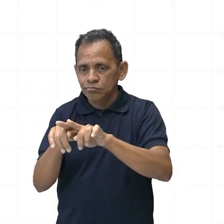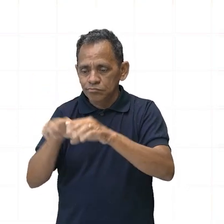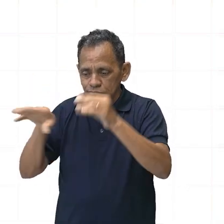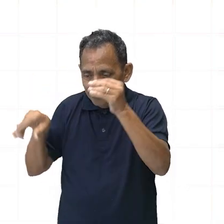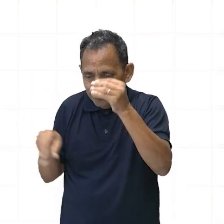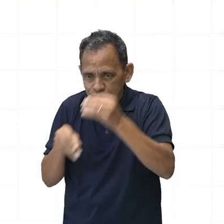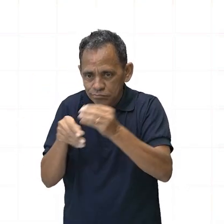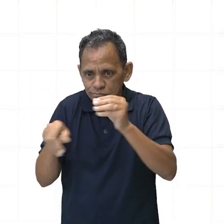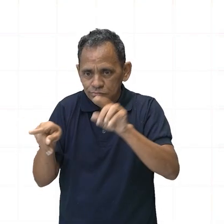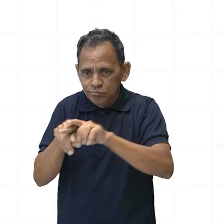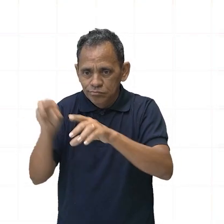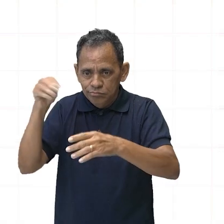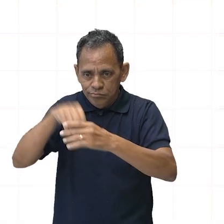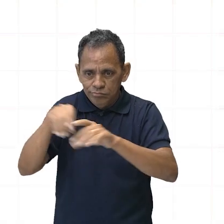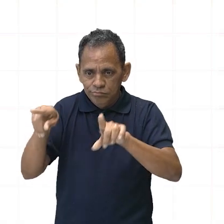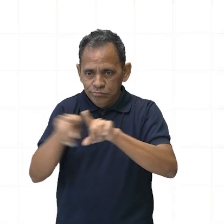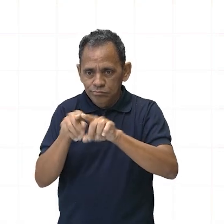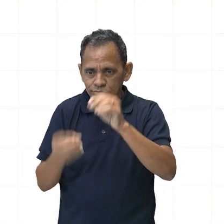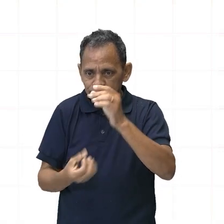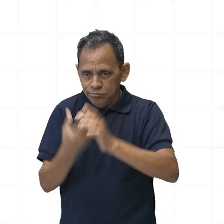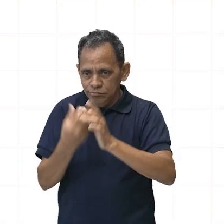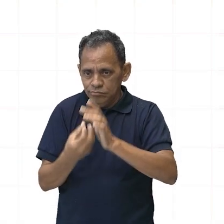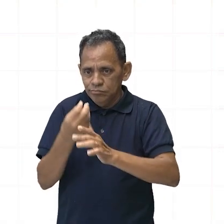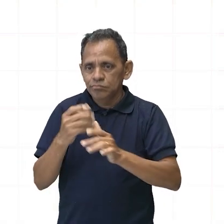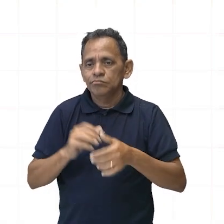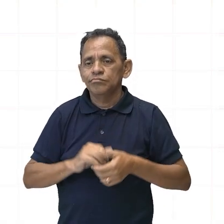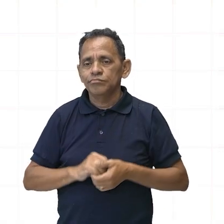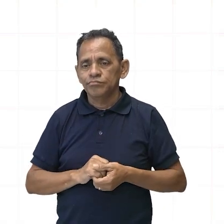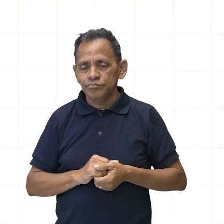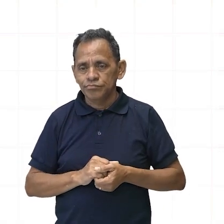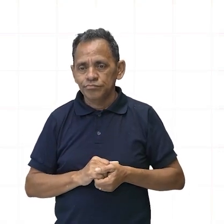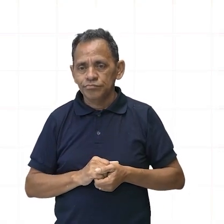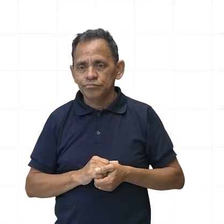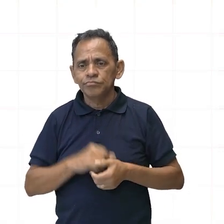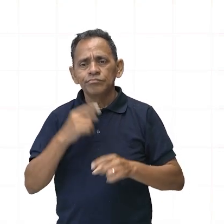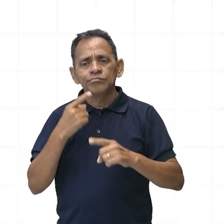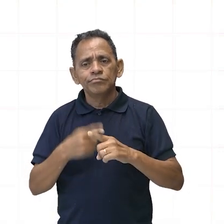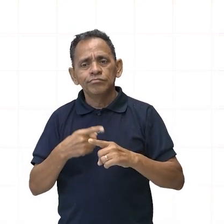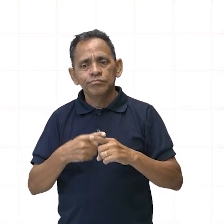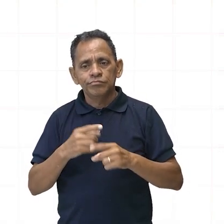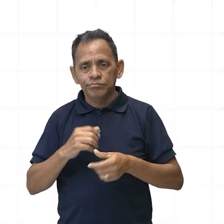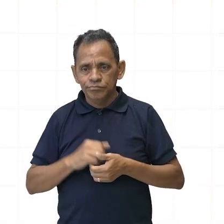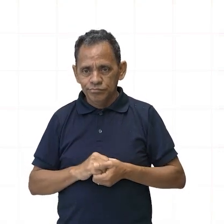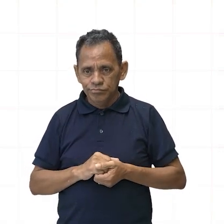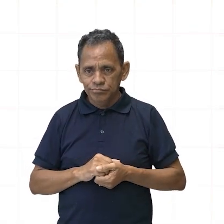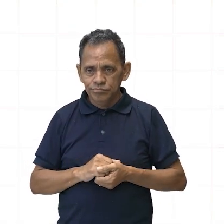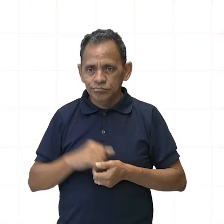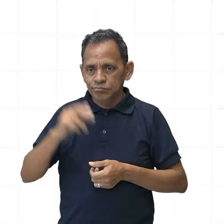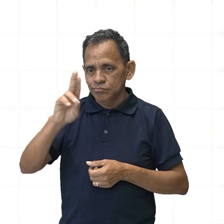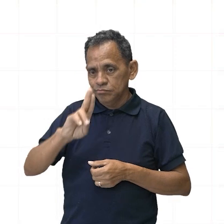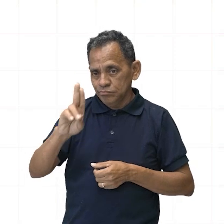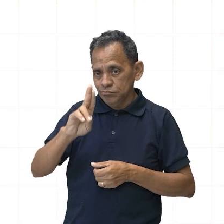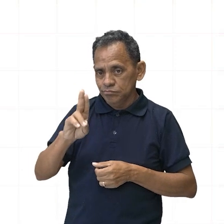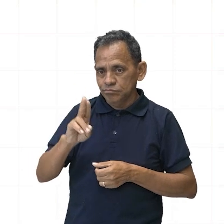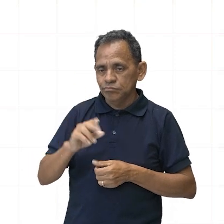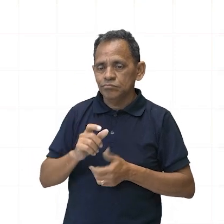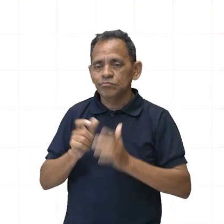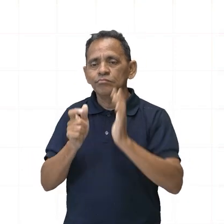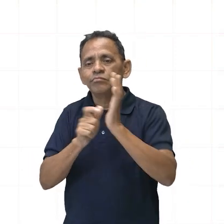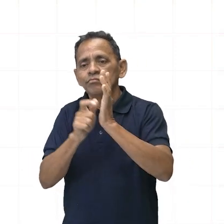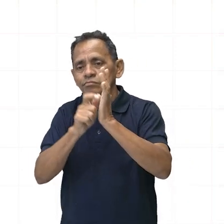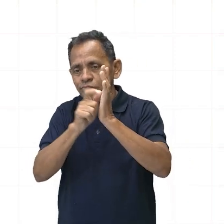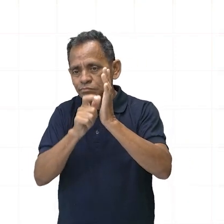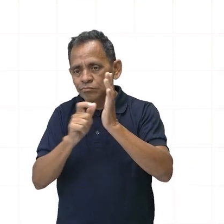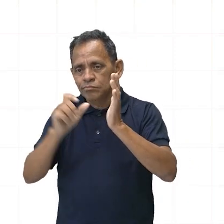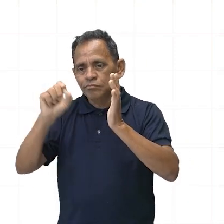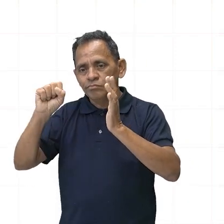integração nos processos de produção, gente. Por quê? A utilização de sensores e